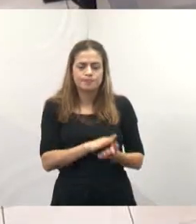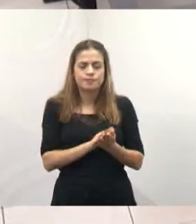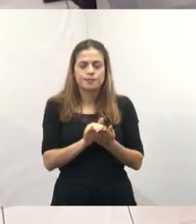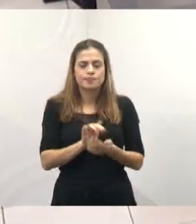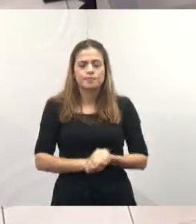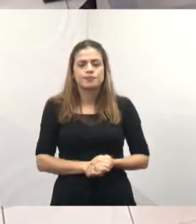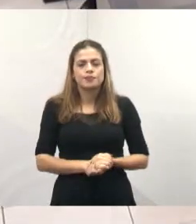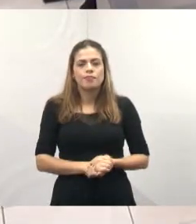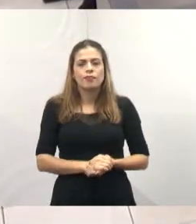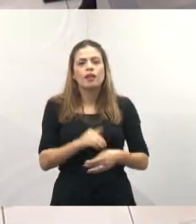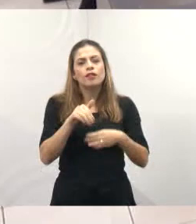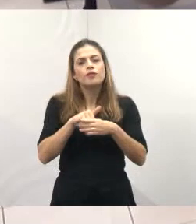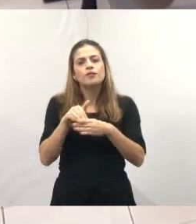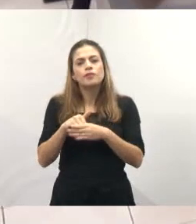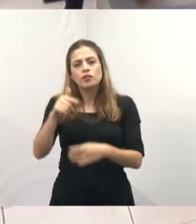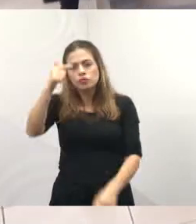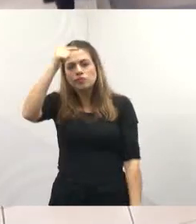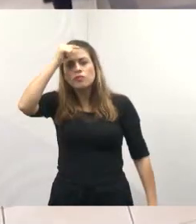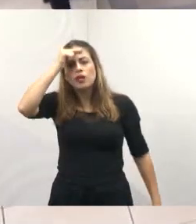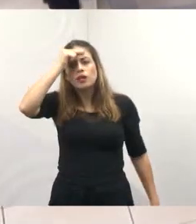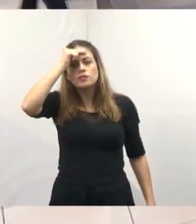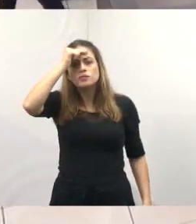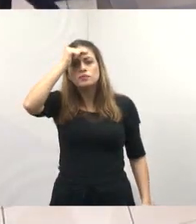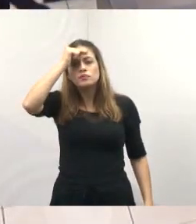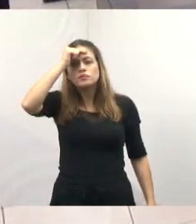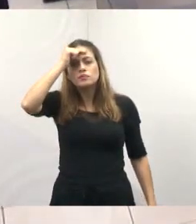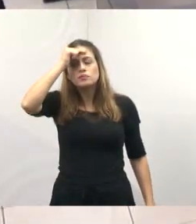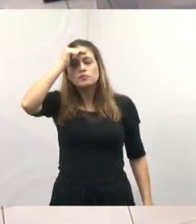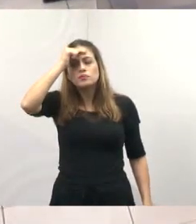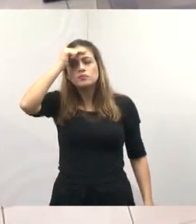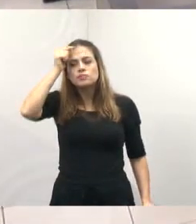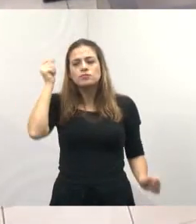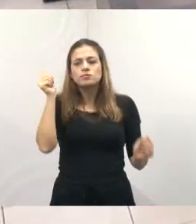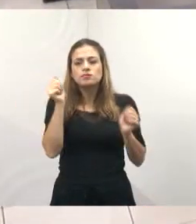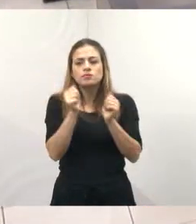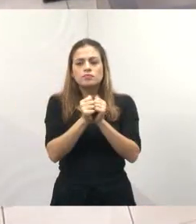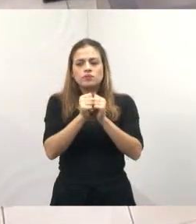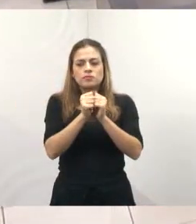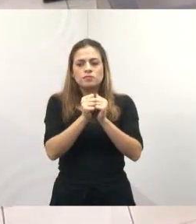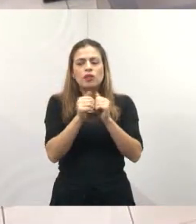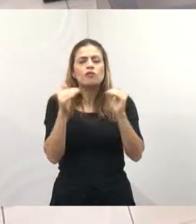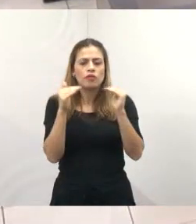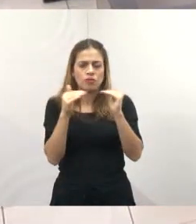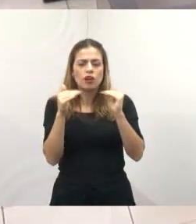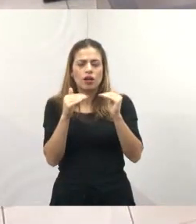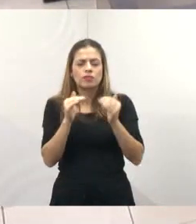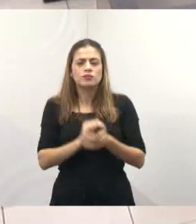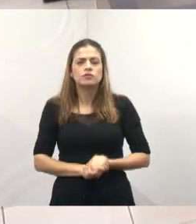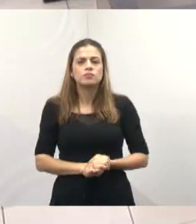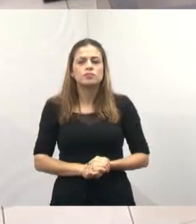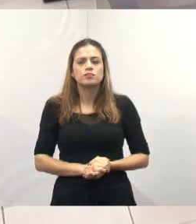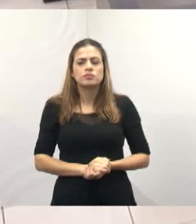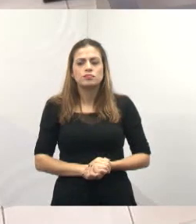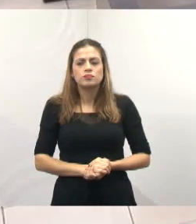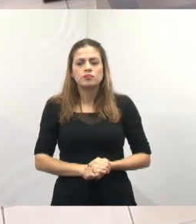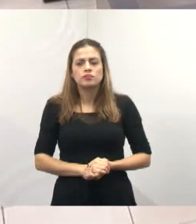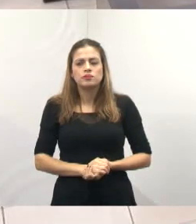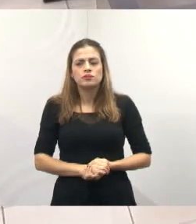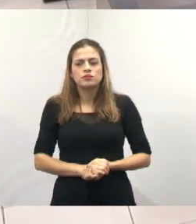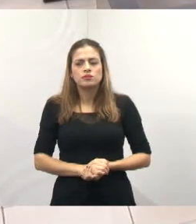Como vota o vereador Luiz Flávio? Acompanho o parecer do Tribunal de Contas, favorável.